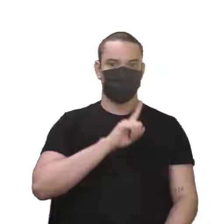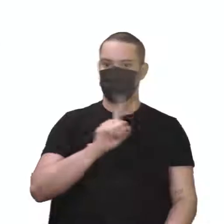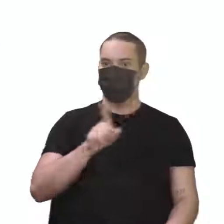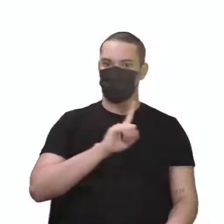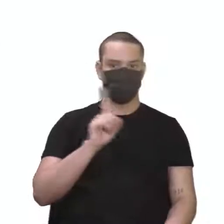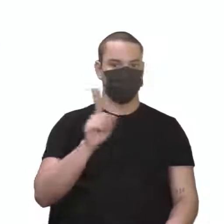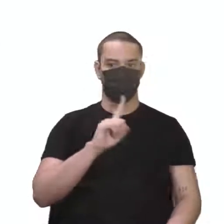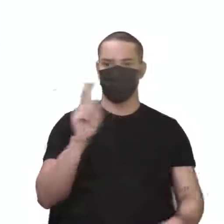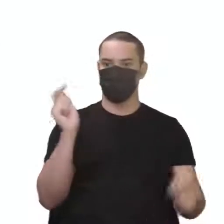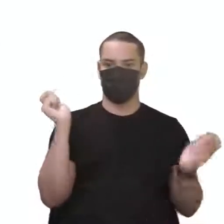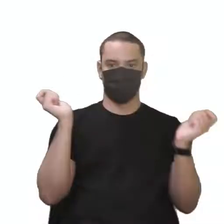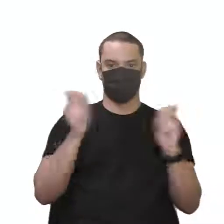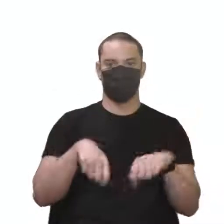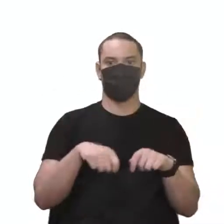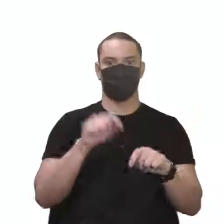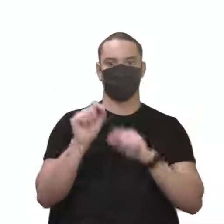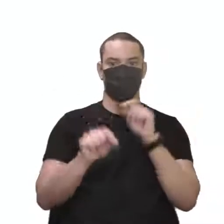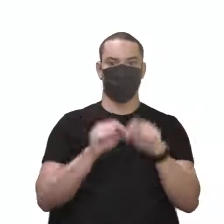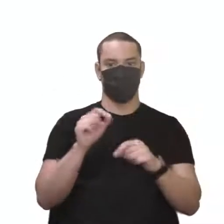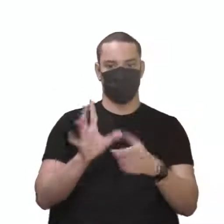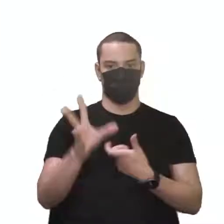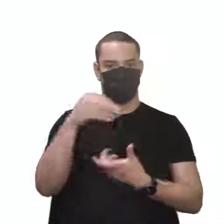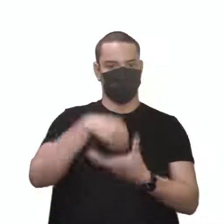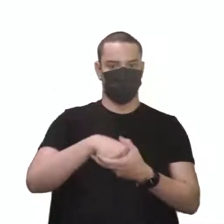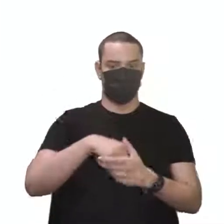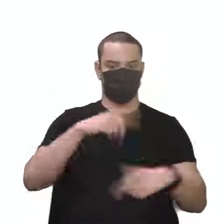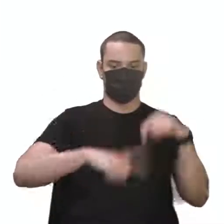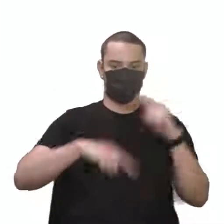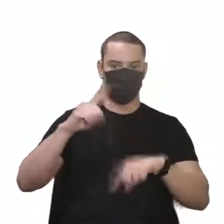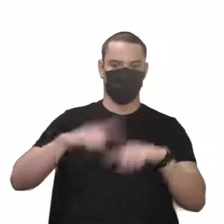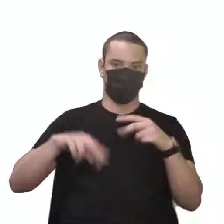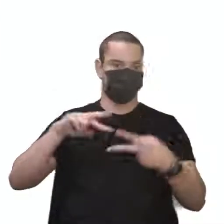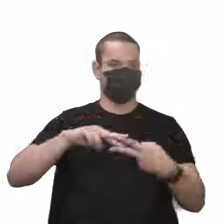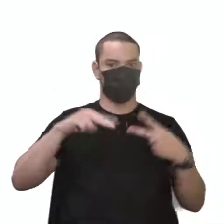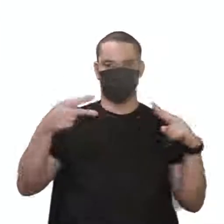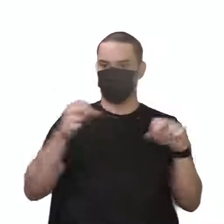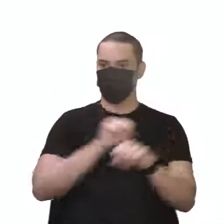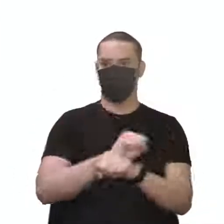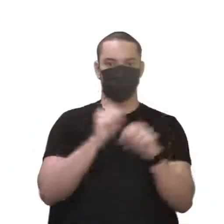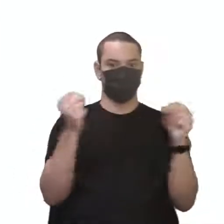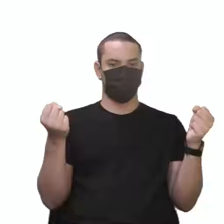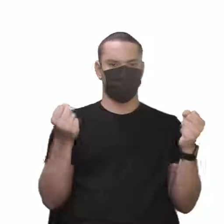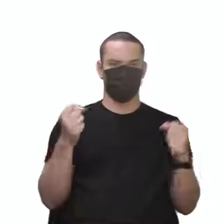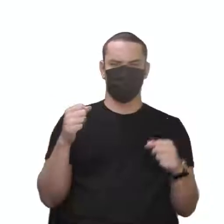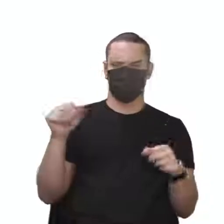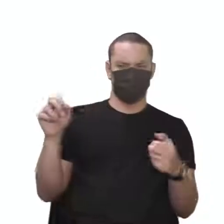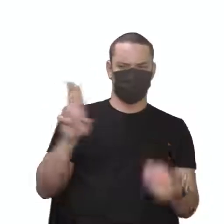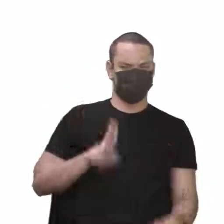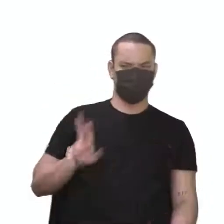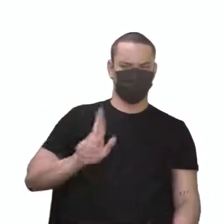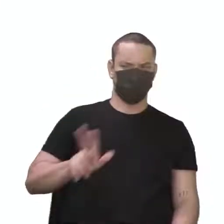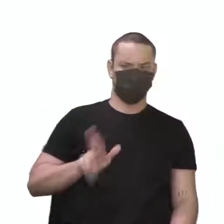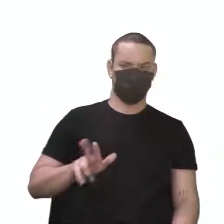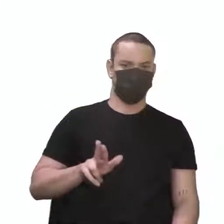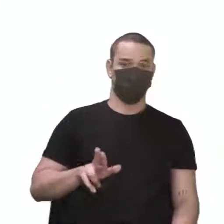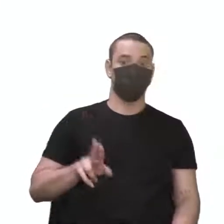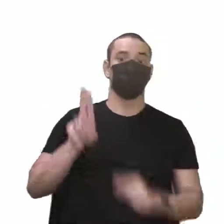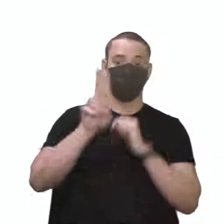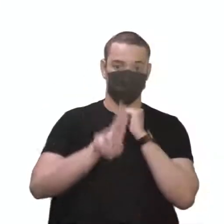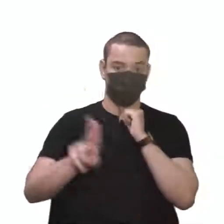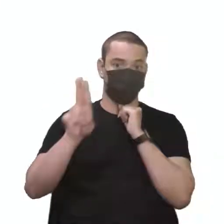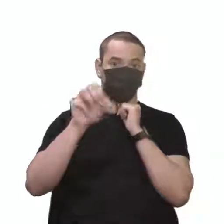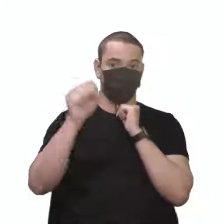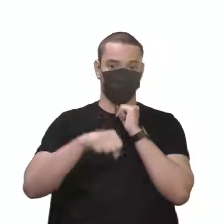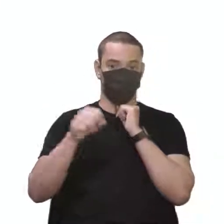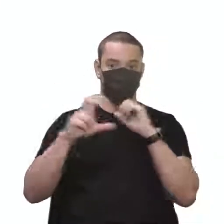capazes de integrar o seu material ao DNA. Vixe, professor, então ele não é utilizado? Ele é utilizado assim como